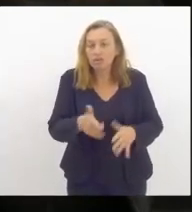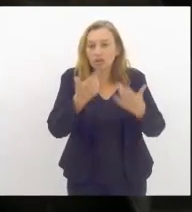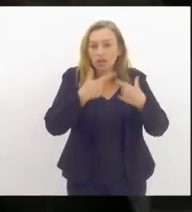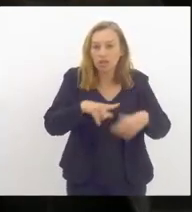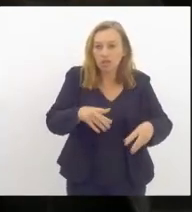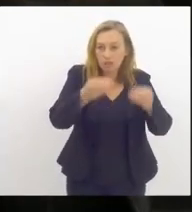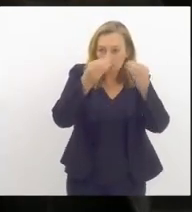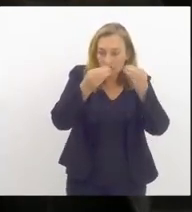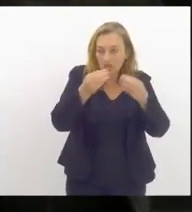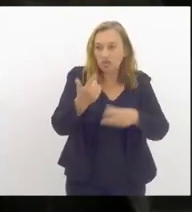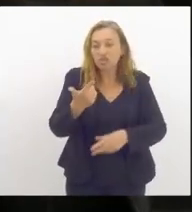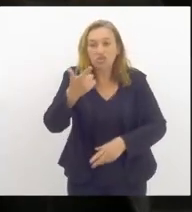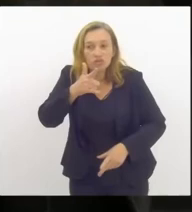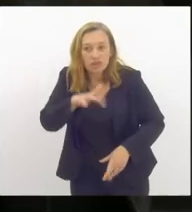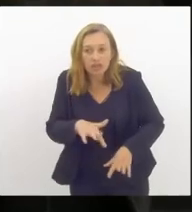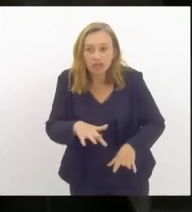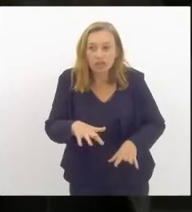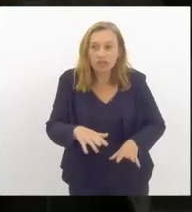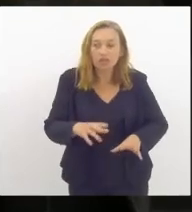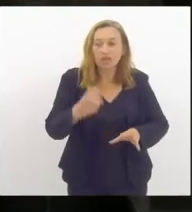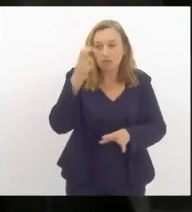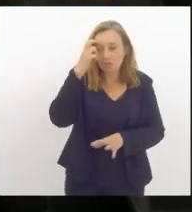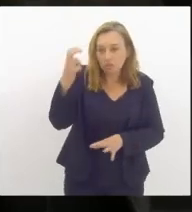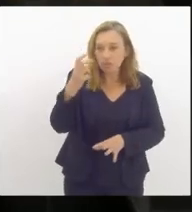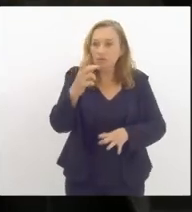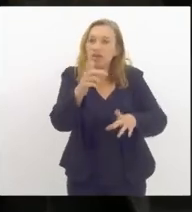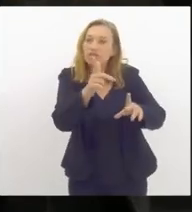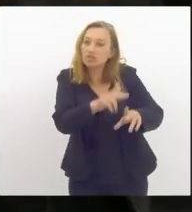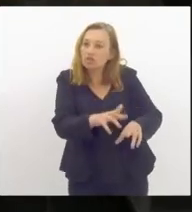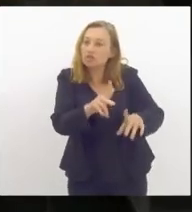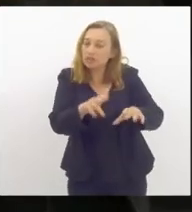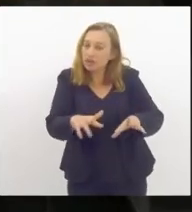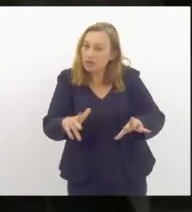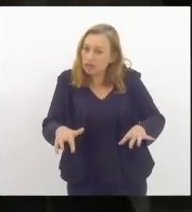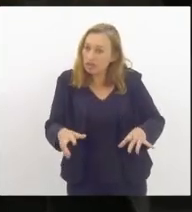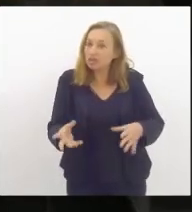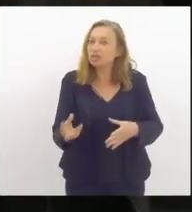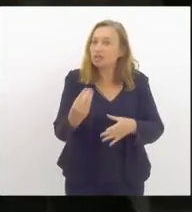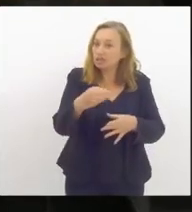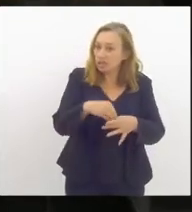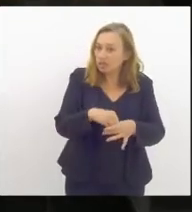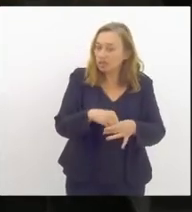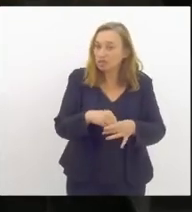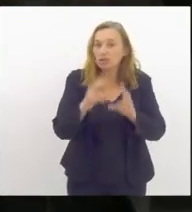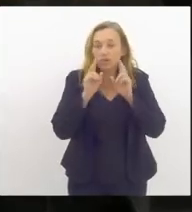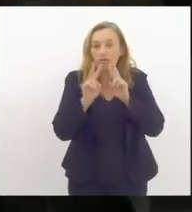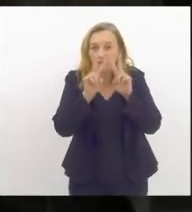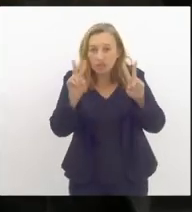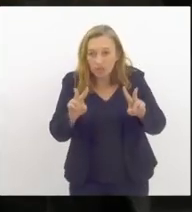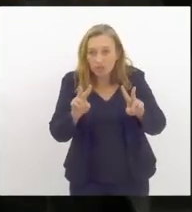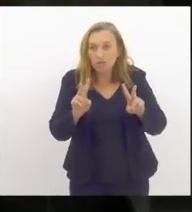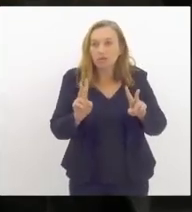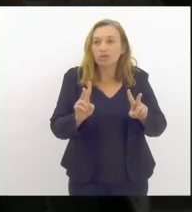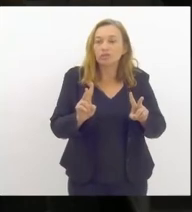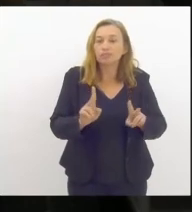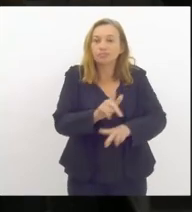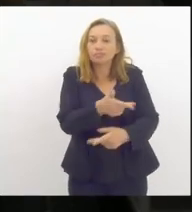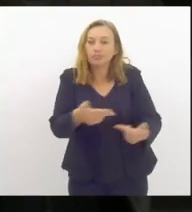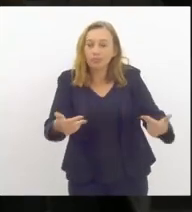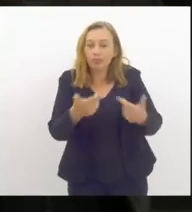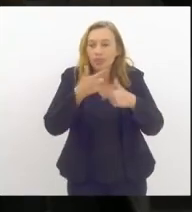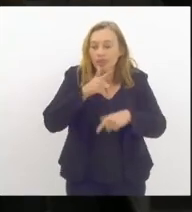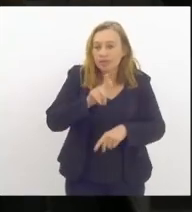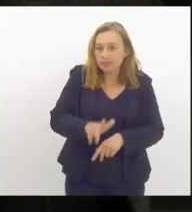com perspectiva diferente a interculturalidade se faz presente né do ponto de vista da diversidade